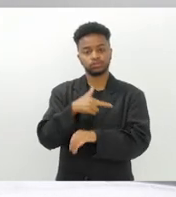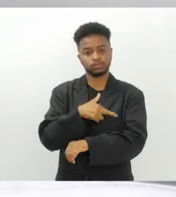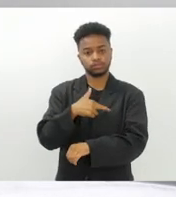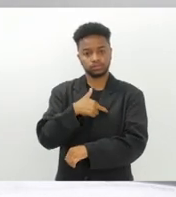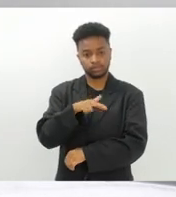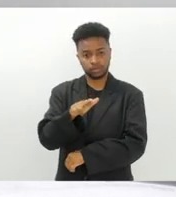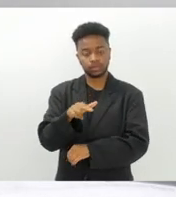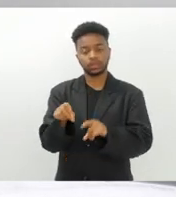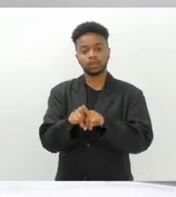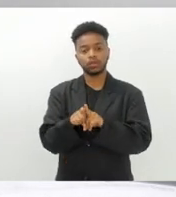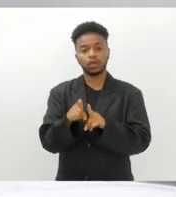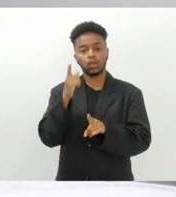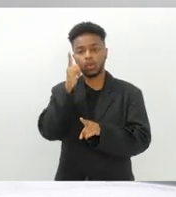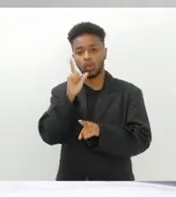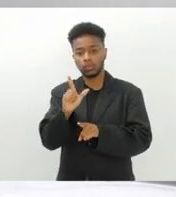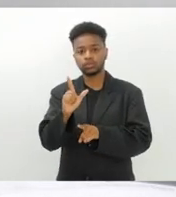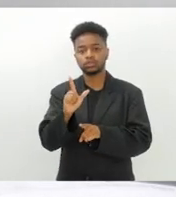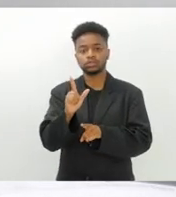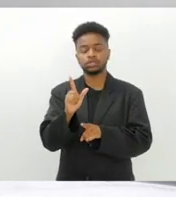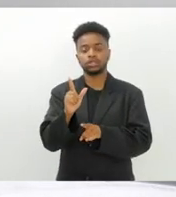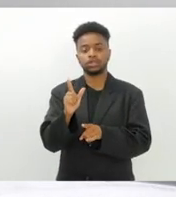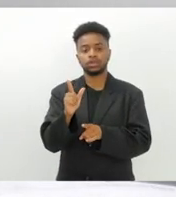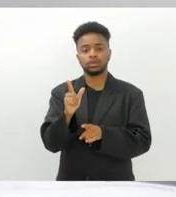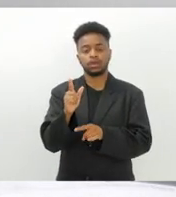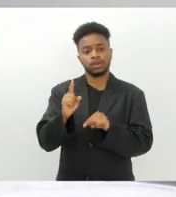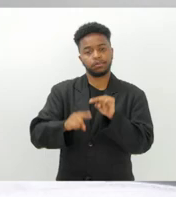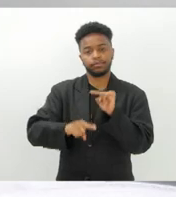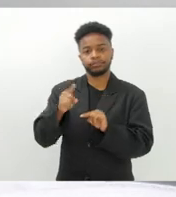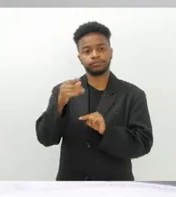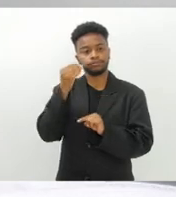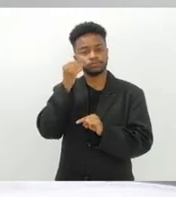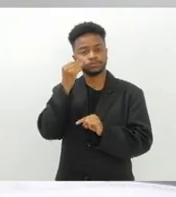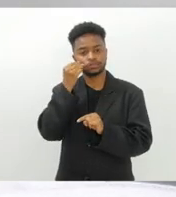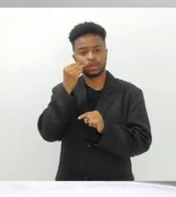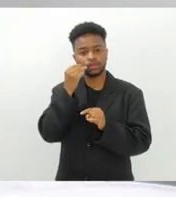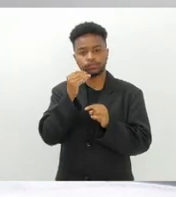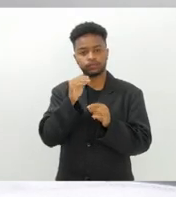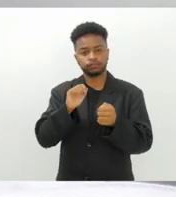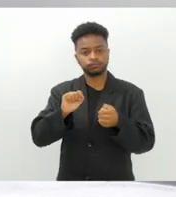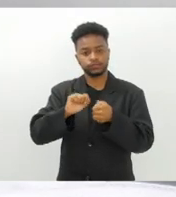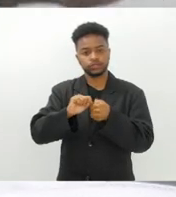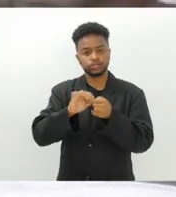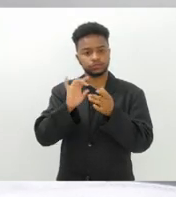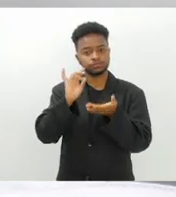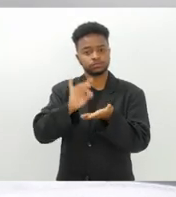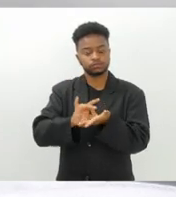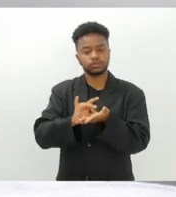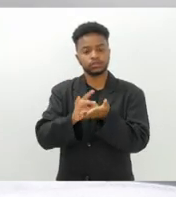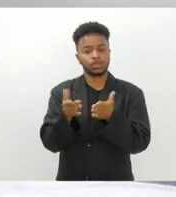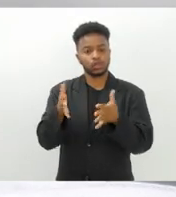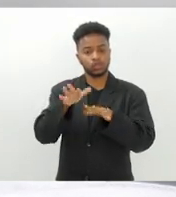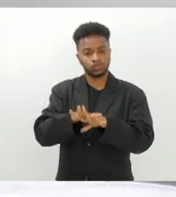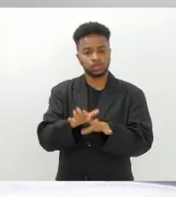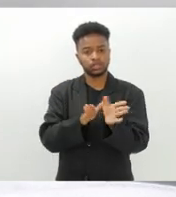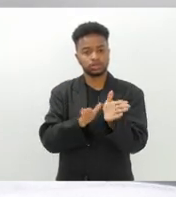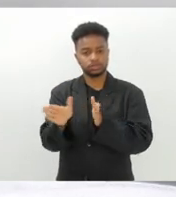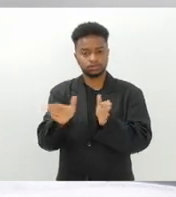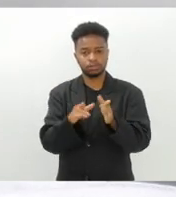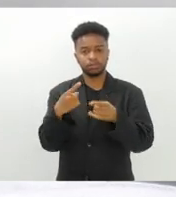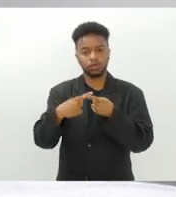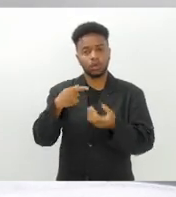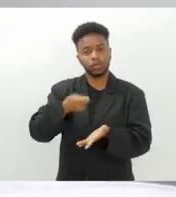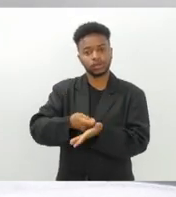conseguir recursos para garantir a inclusão e a acessibilidade, que está em todas as nossas leis, que é um dever do poder público